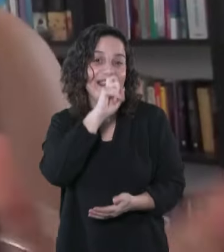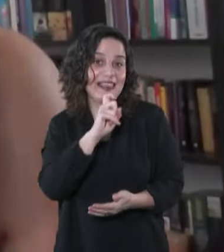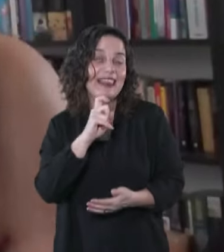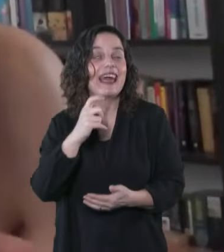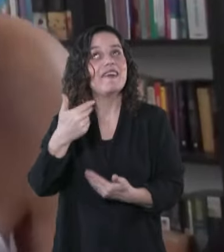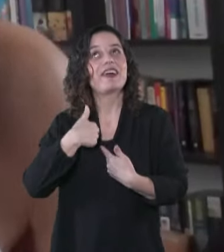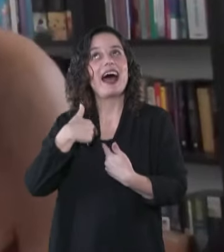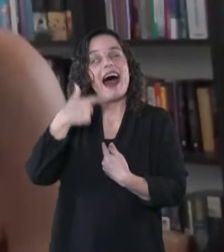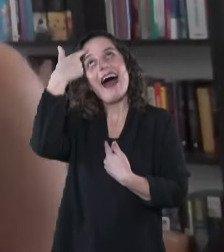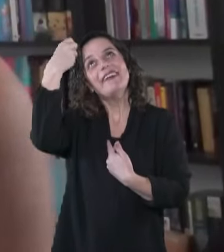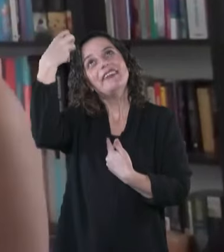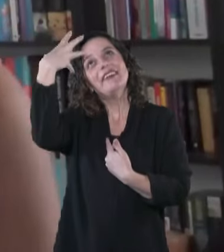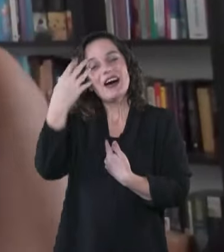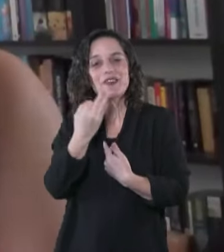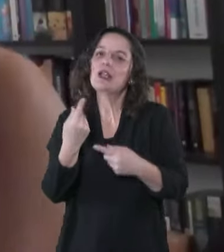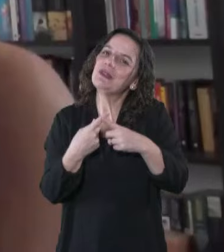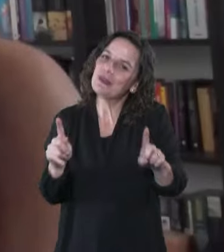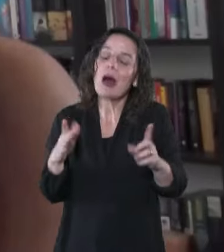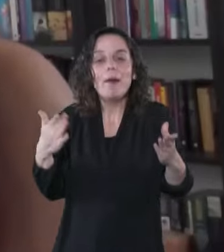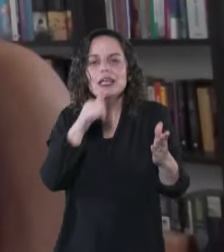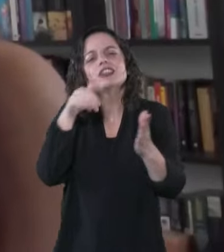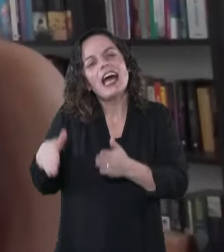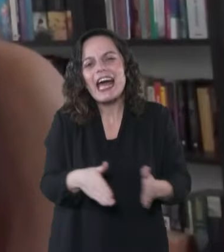apesar de ser diferente, mas é o Rio,